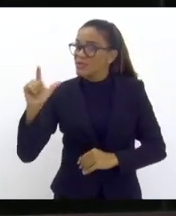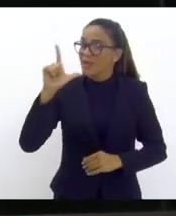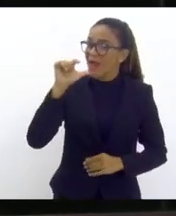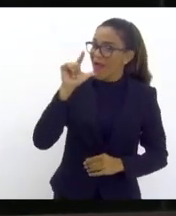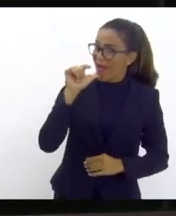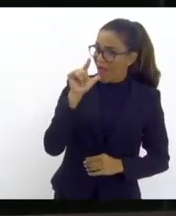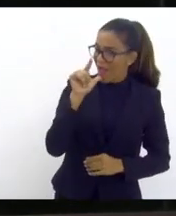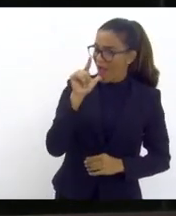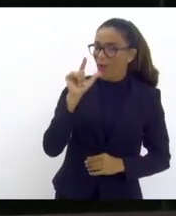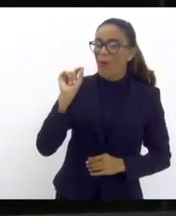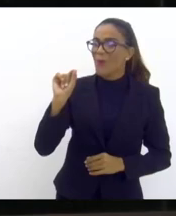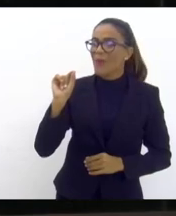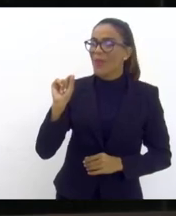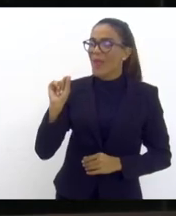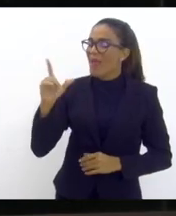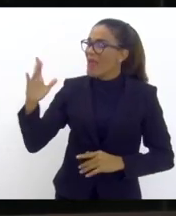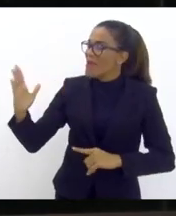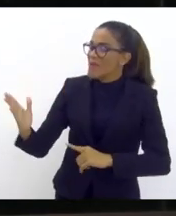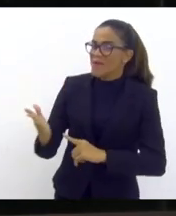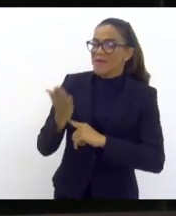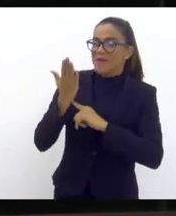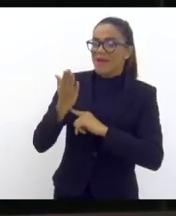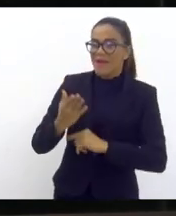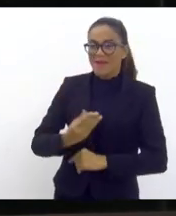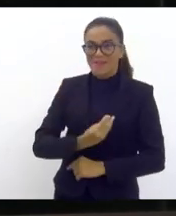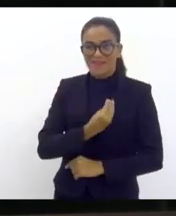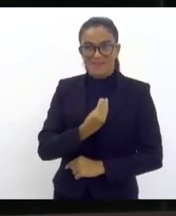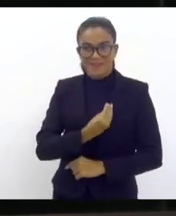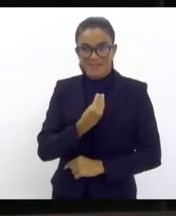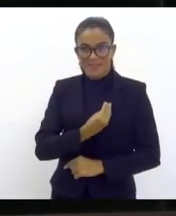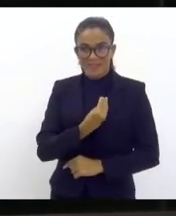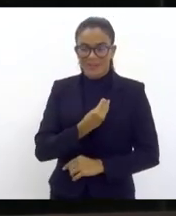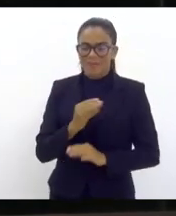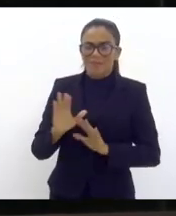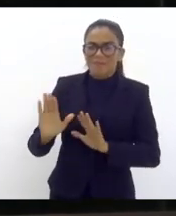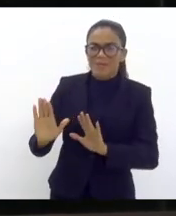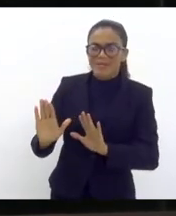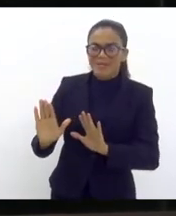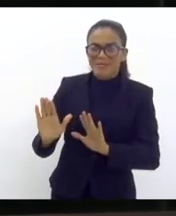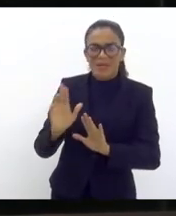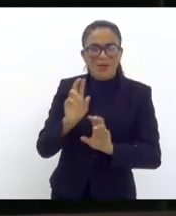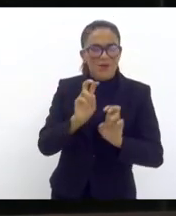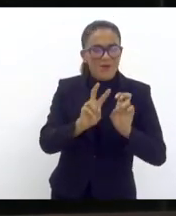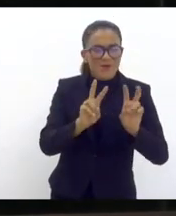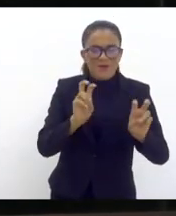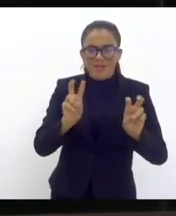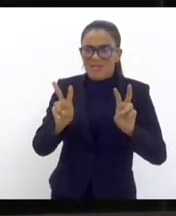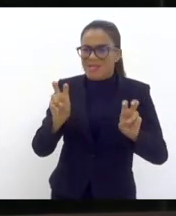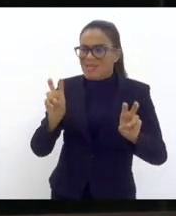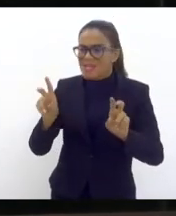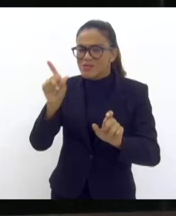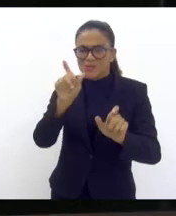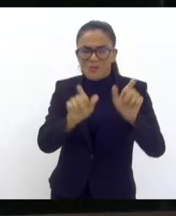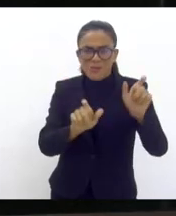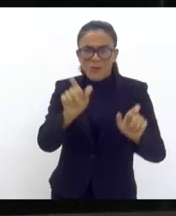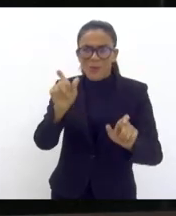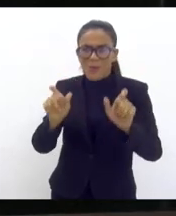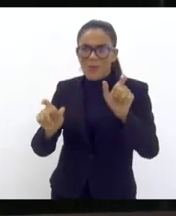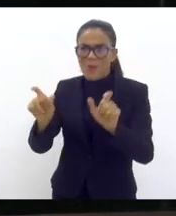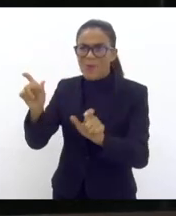dos maiores bens da nossa vida mas eu vejo aqui muitos parlamentares